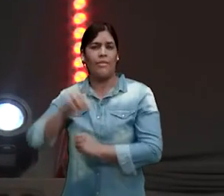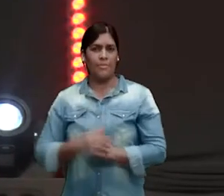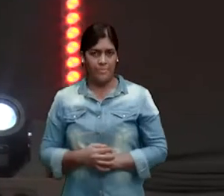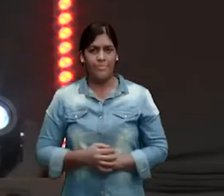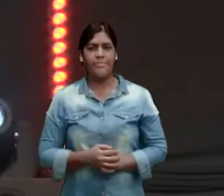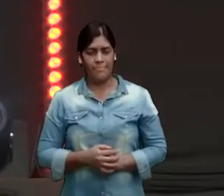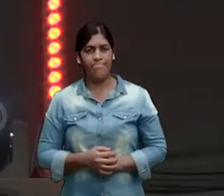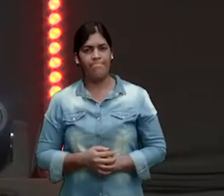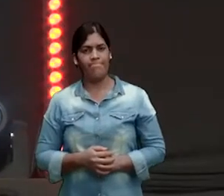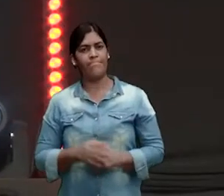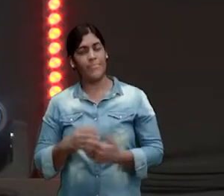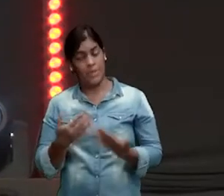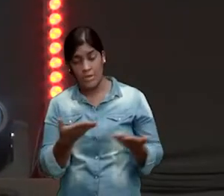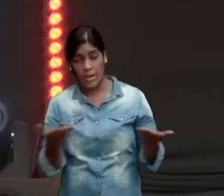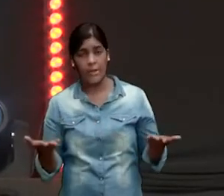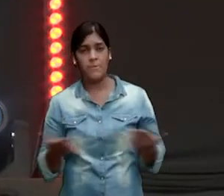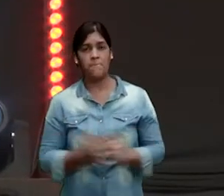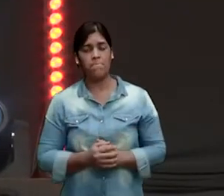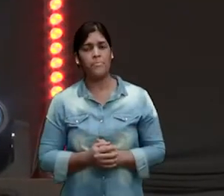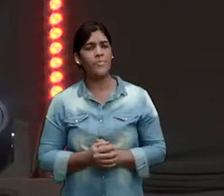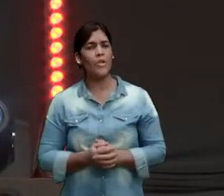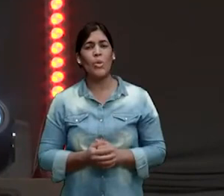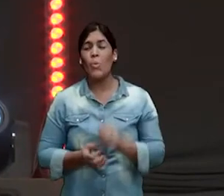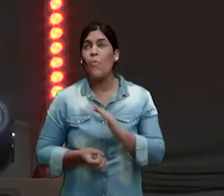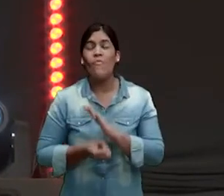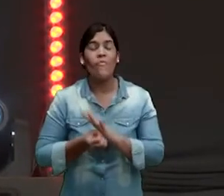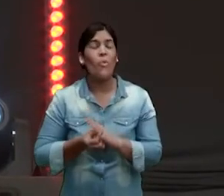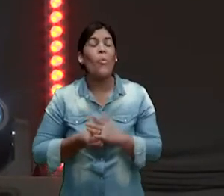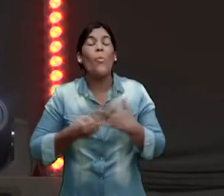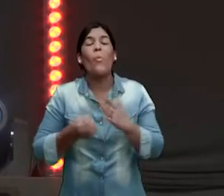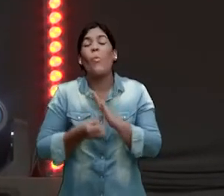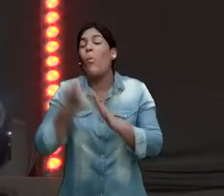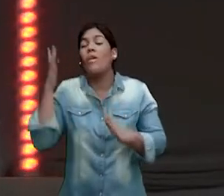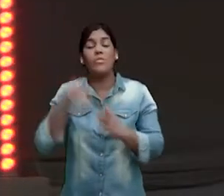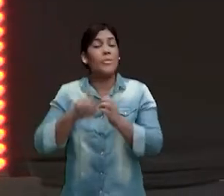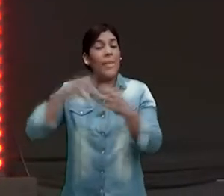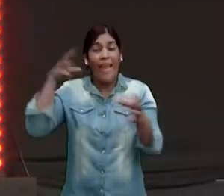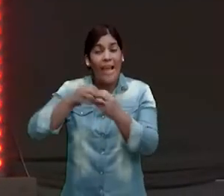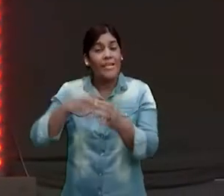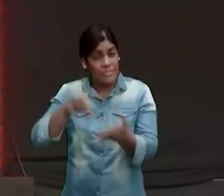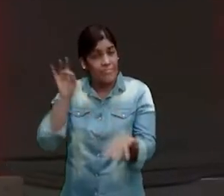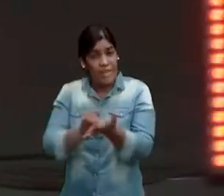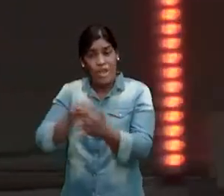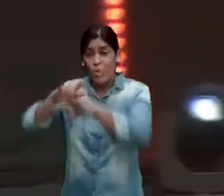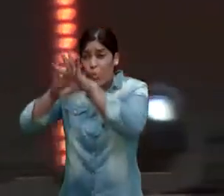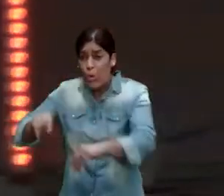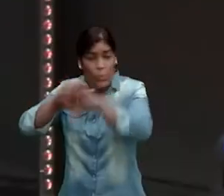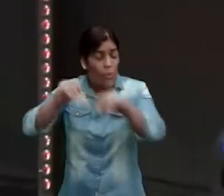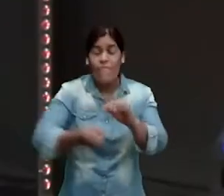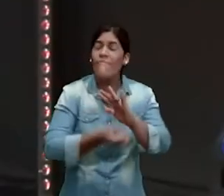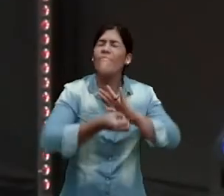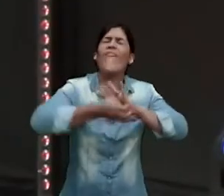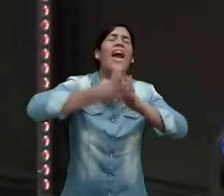Deus gente quanto milagre ele curou doente a rodo sim ou não e agora tava